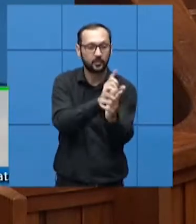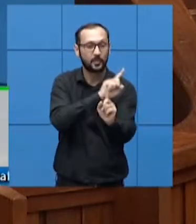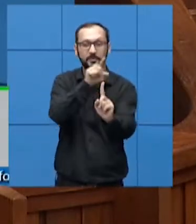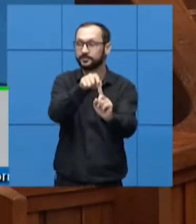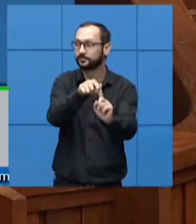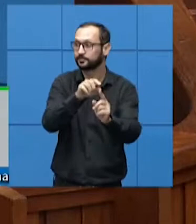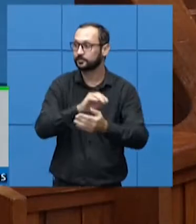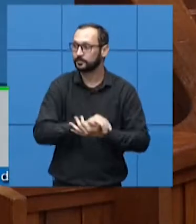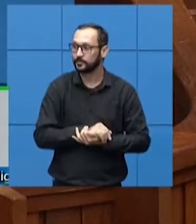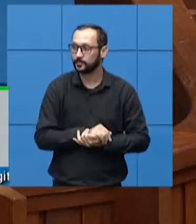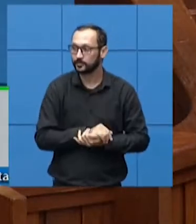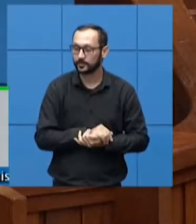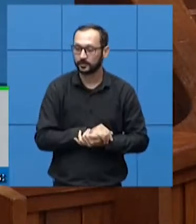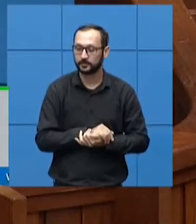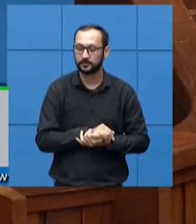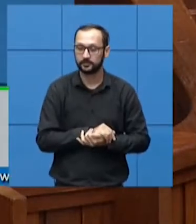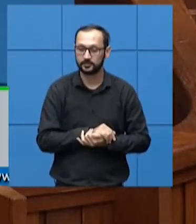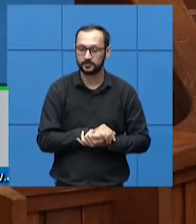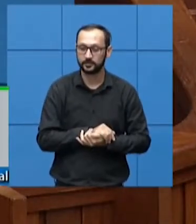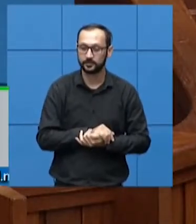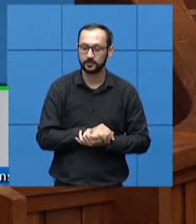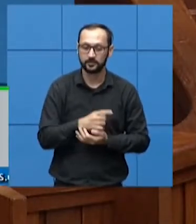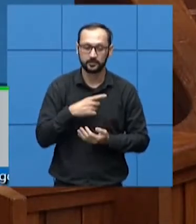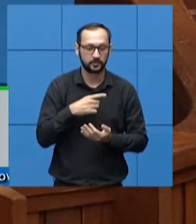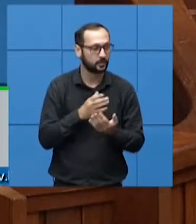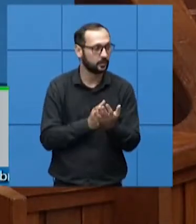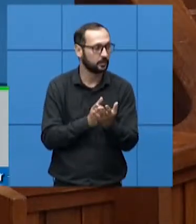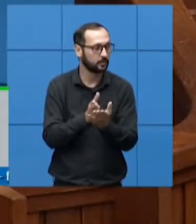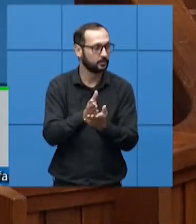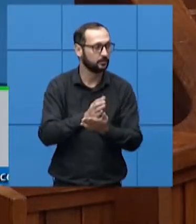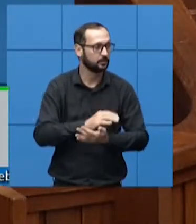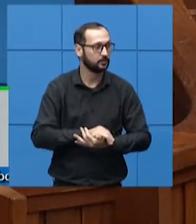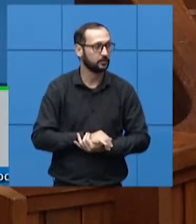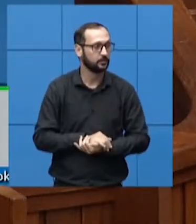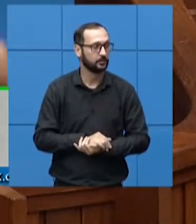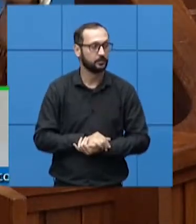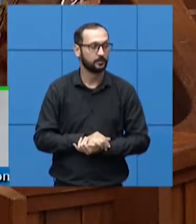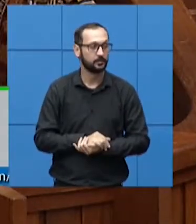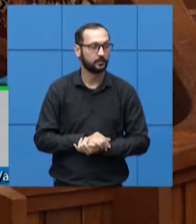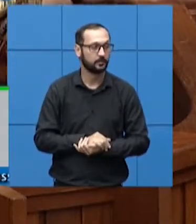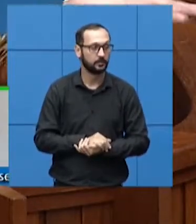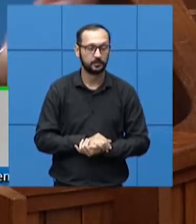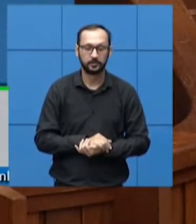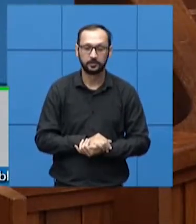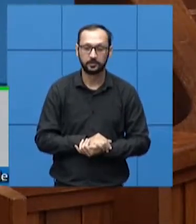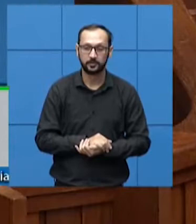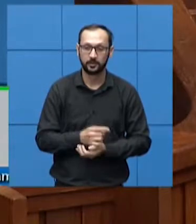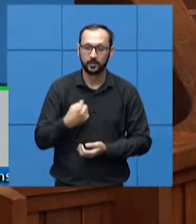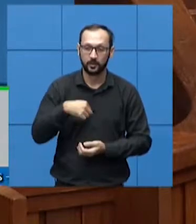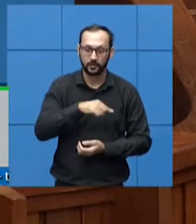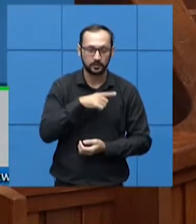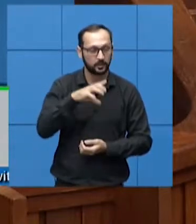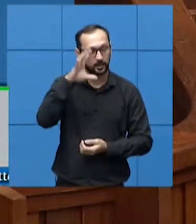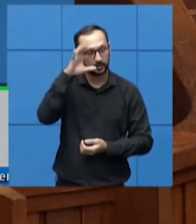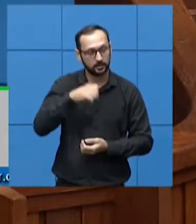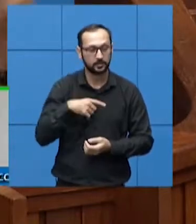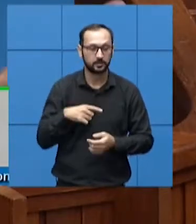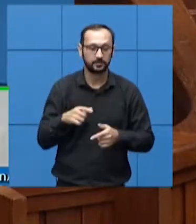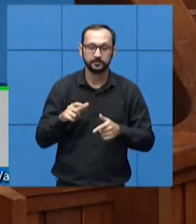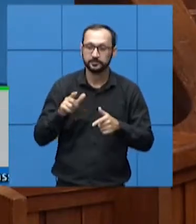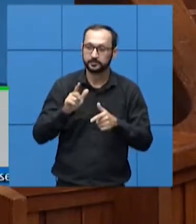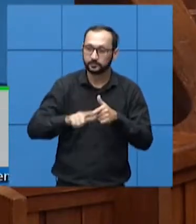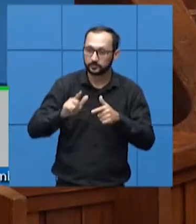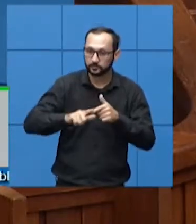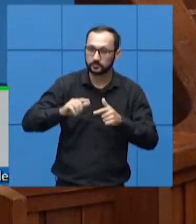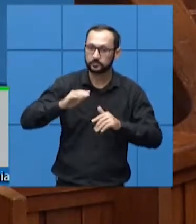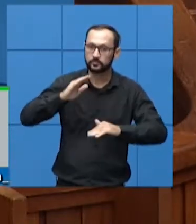gostaria nós já tínhamos um norte. Tá? E fomos buscar resolver a questão dos